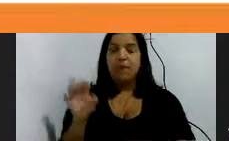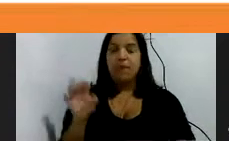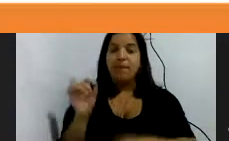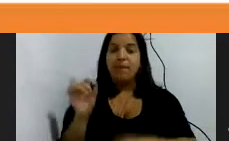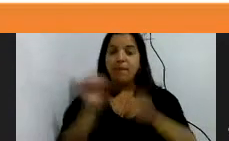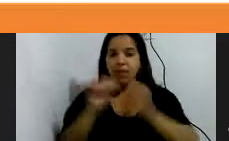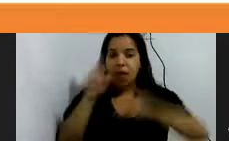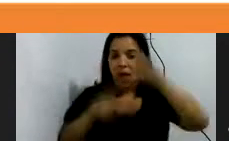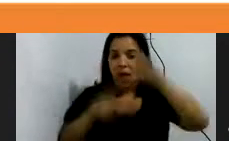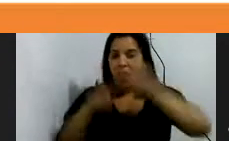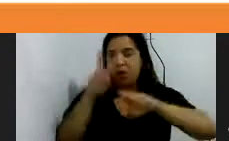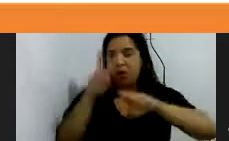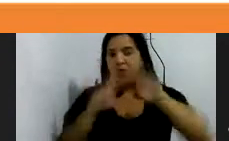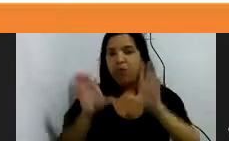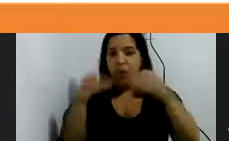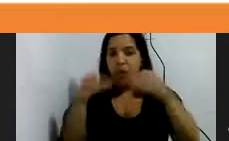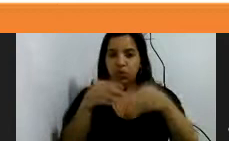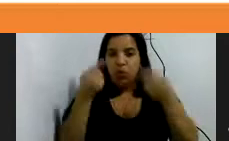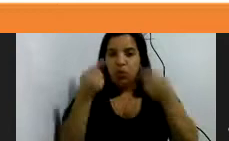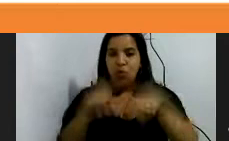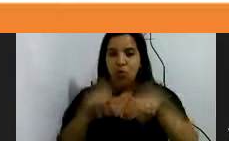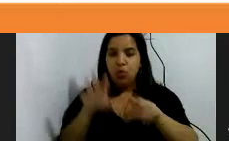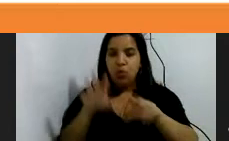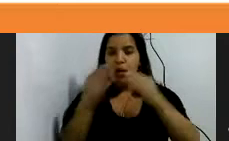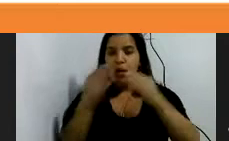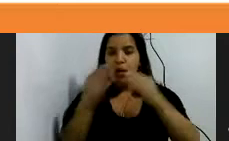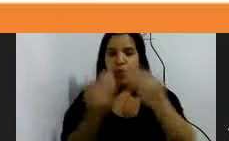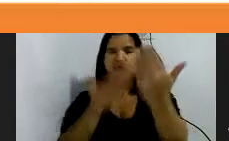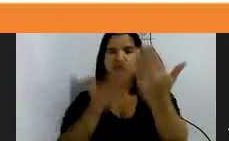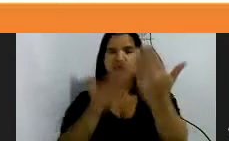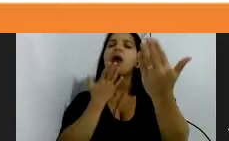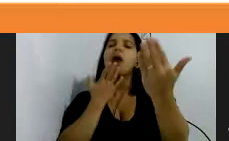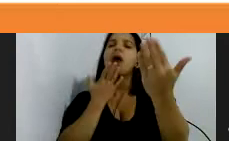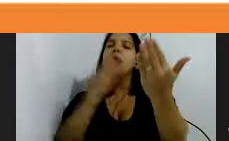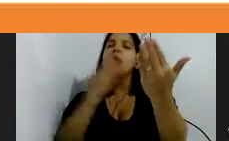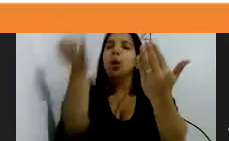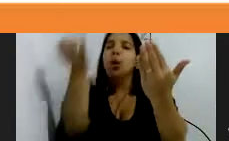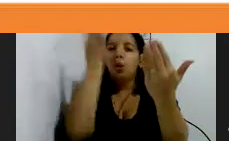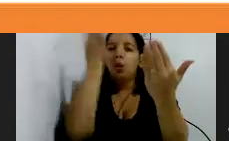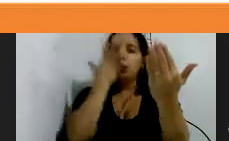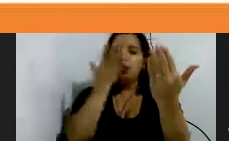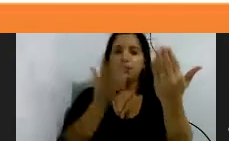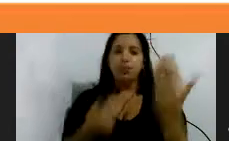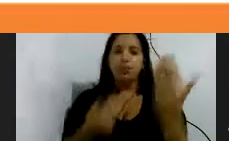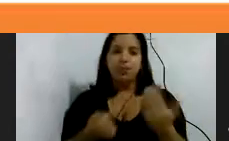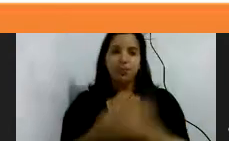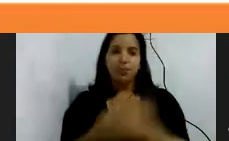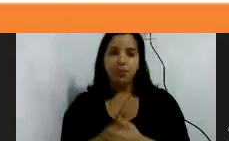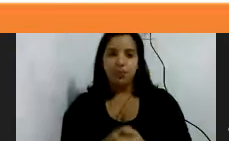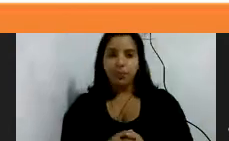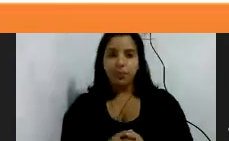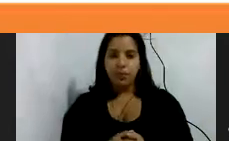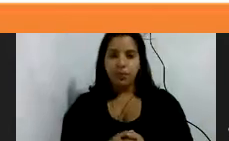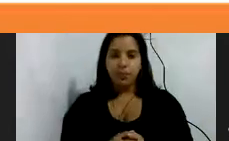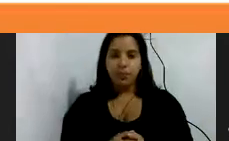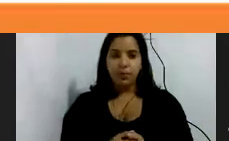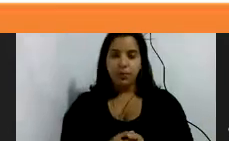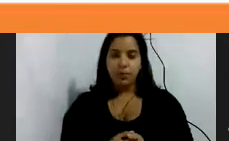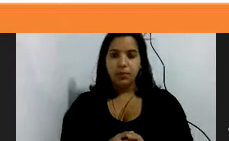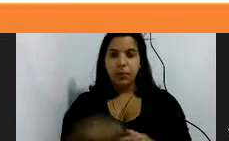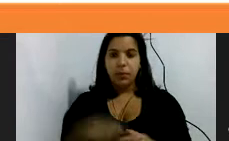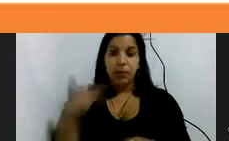fazer a leitura da aglutinação contra um fundo iluminado, ressuspendendo o botão de aglutinação. Então,